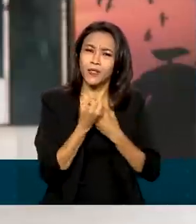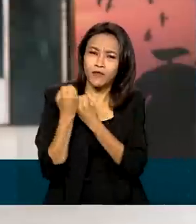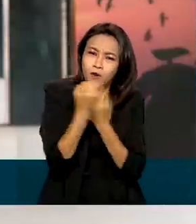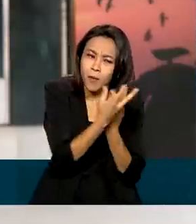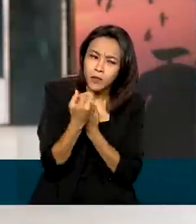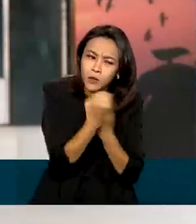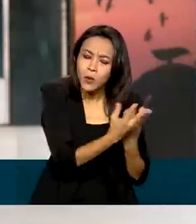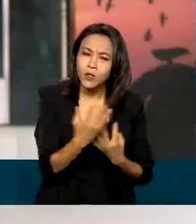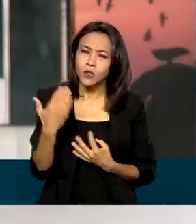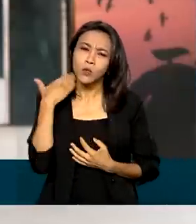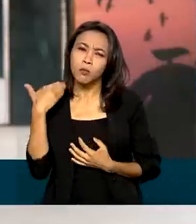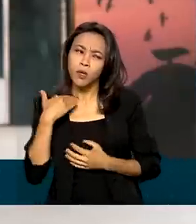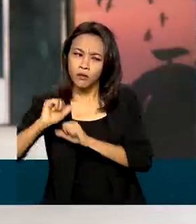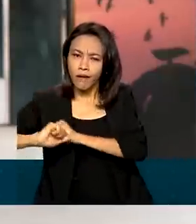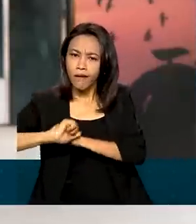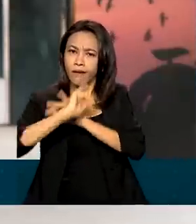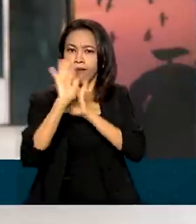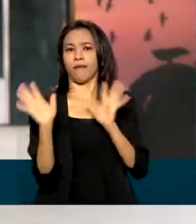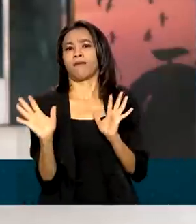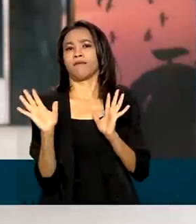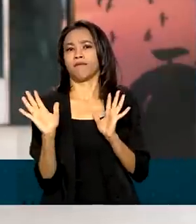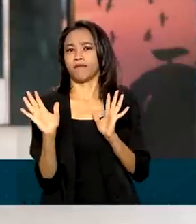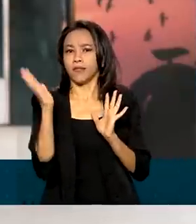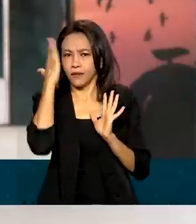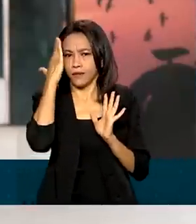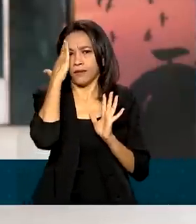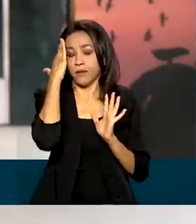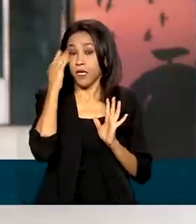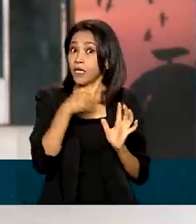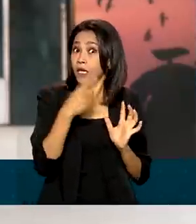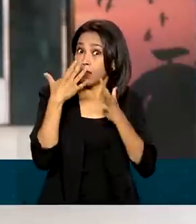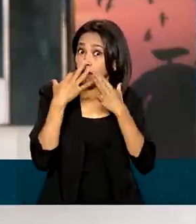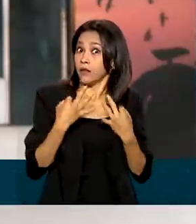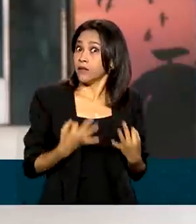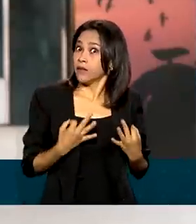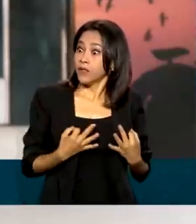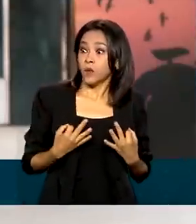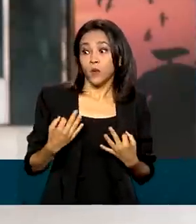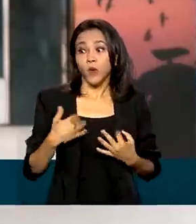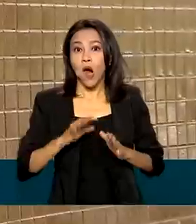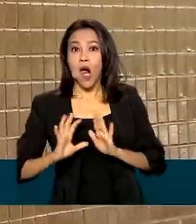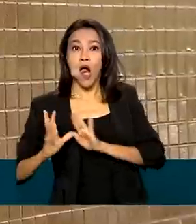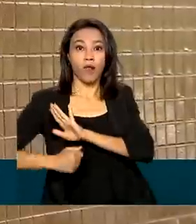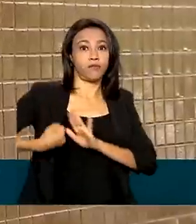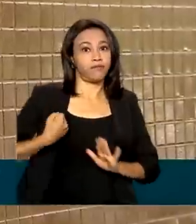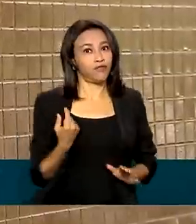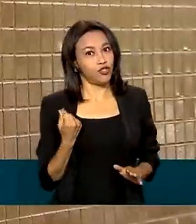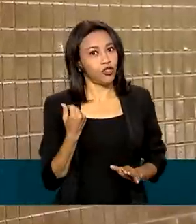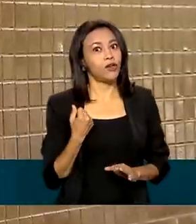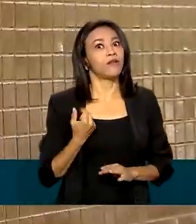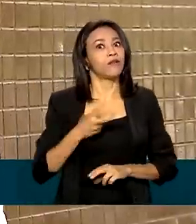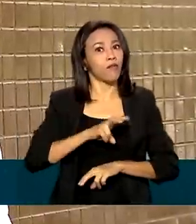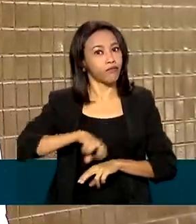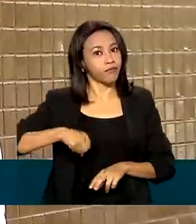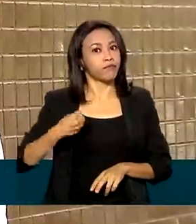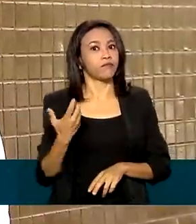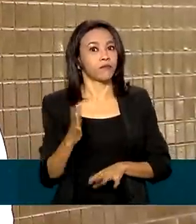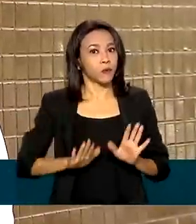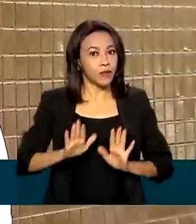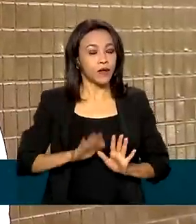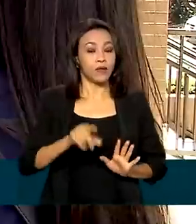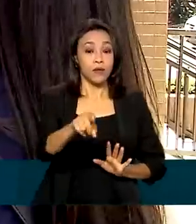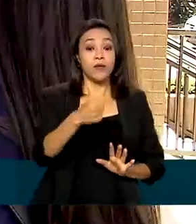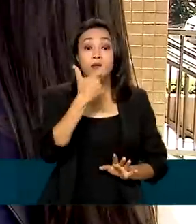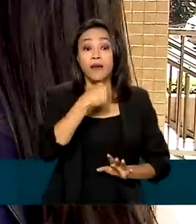pelo banco estão Claras Além disso é preciso ficar de olho nas tentativas de golpe e para quem tem interesse no crédito